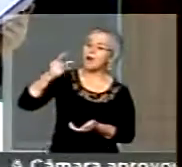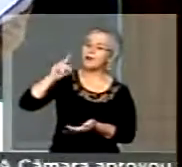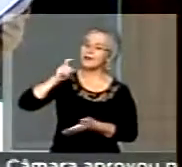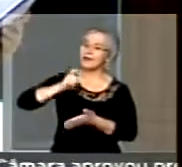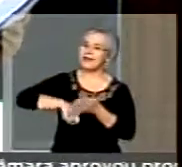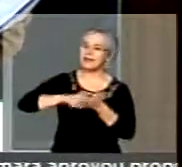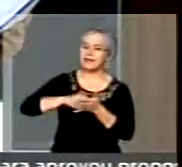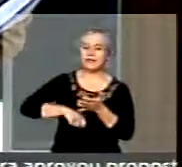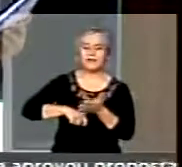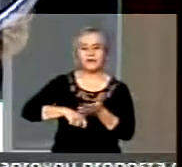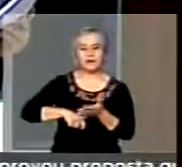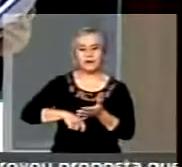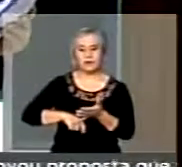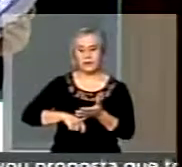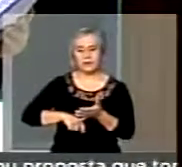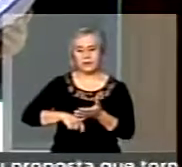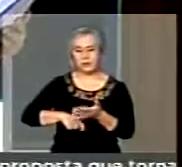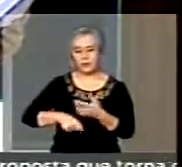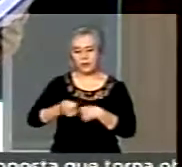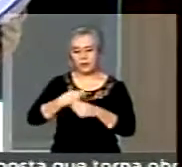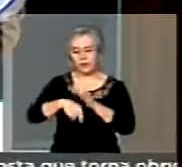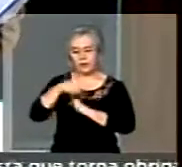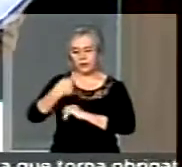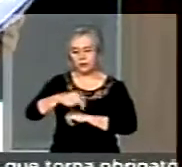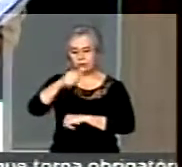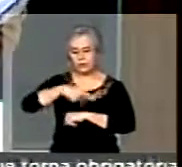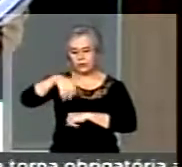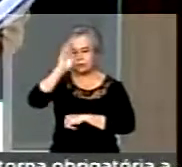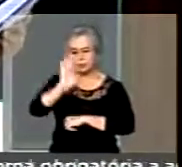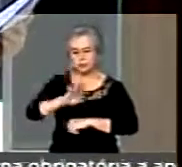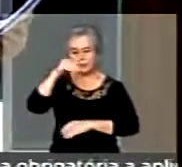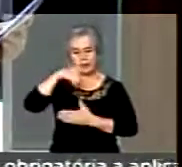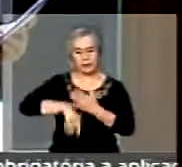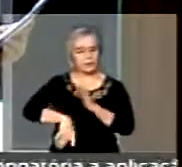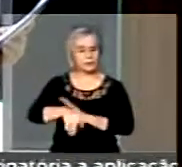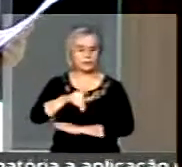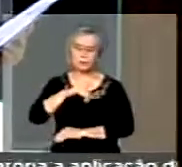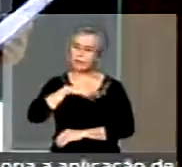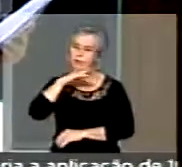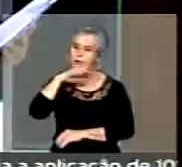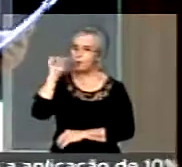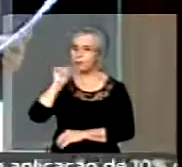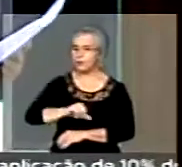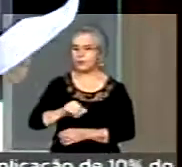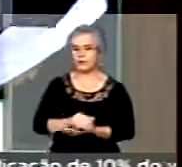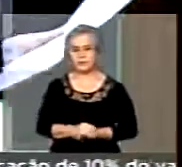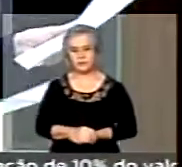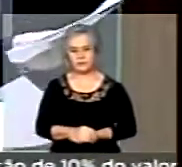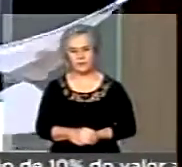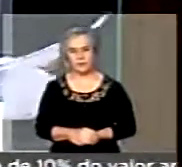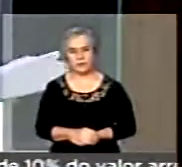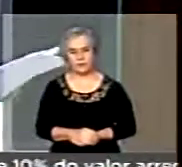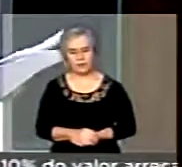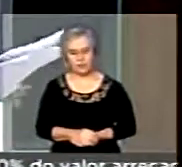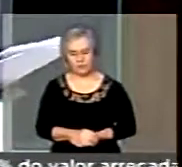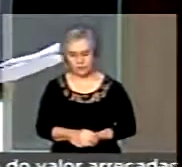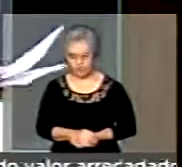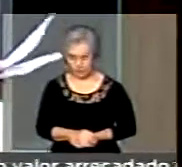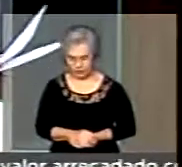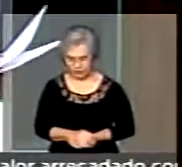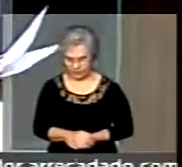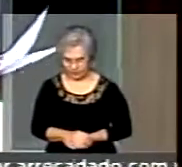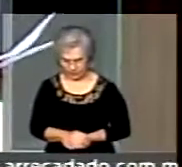os investimentos internos prioritários em um país com taxa de investimento de apenas 18% do